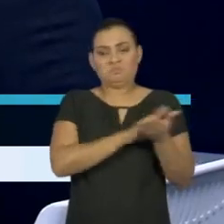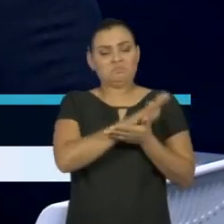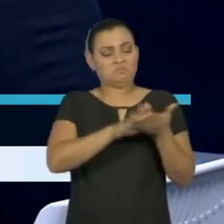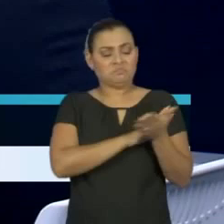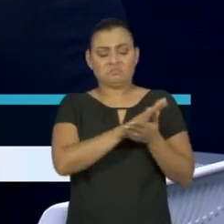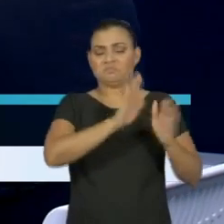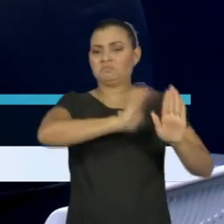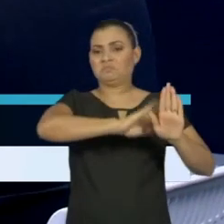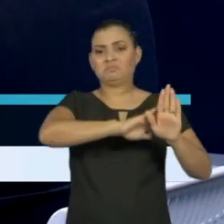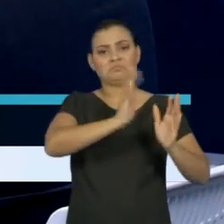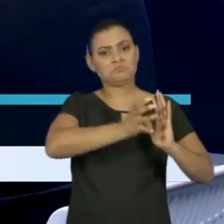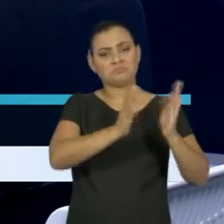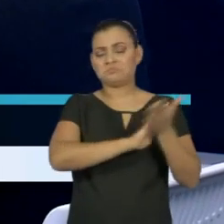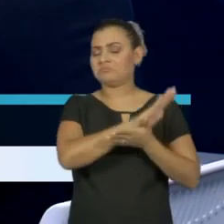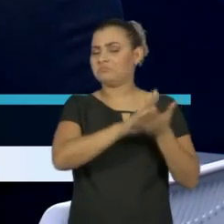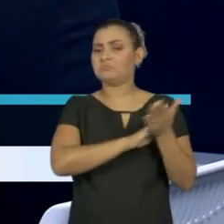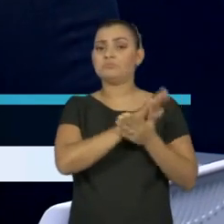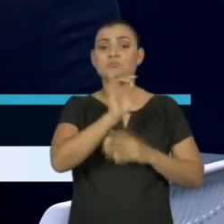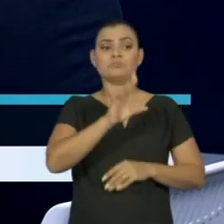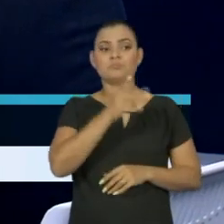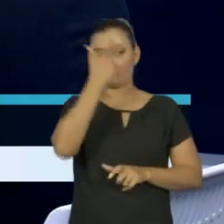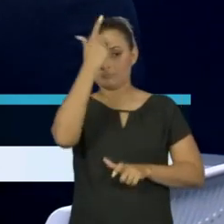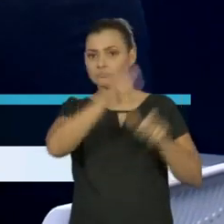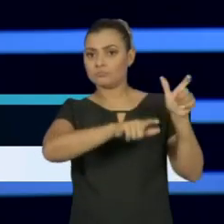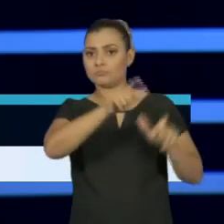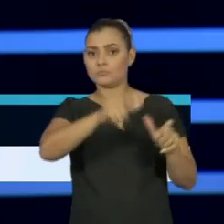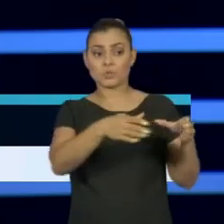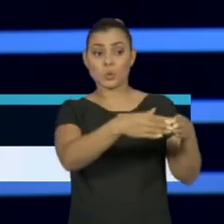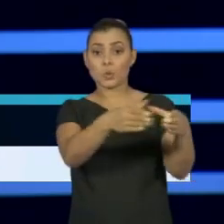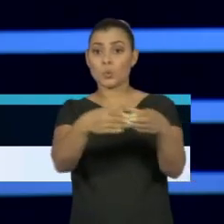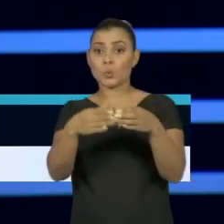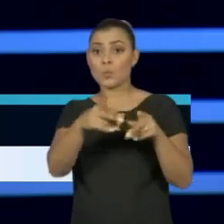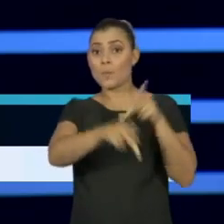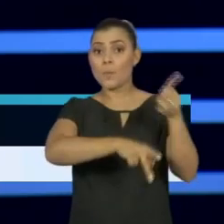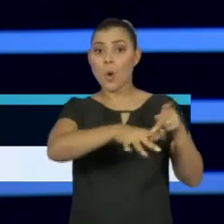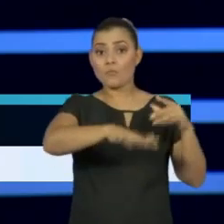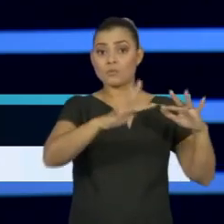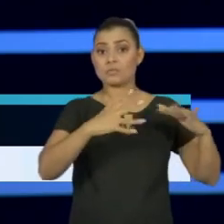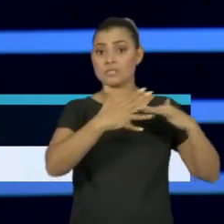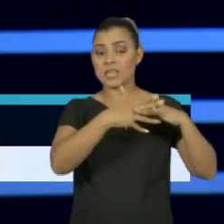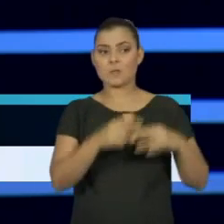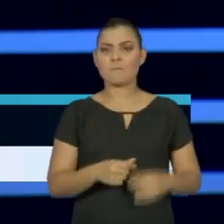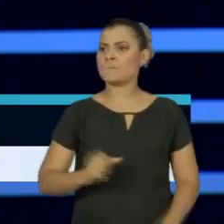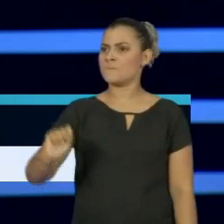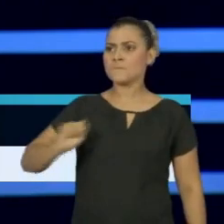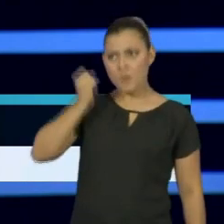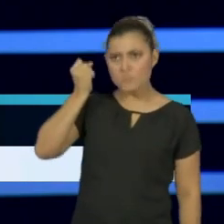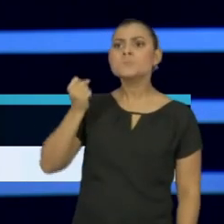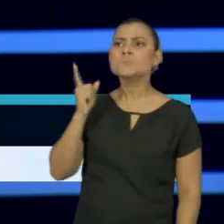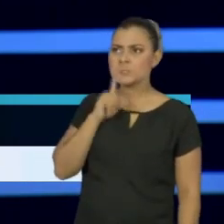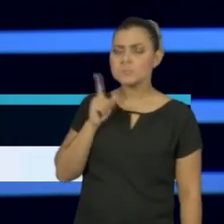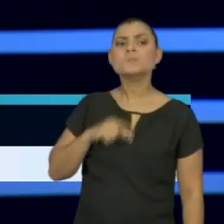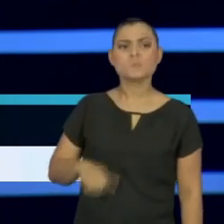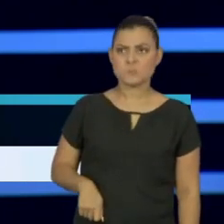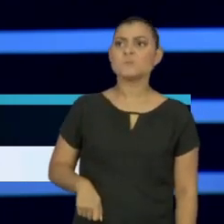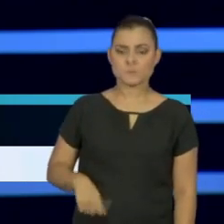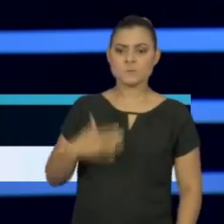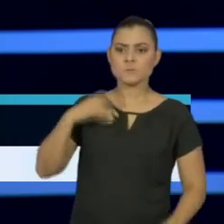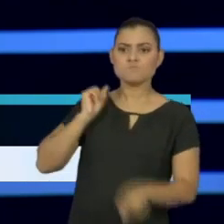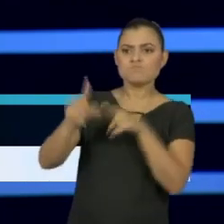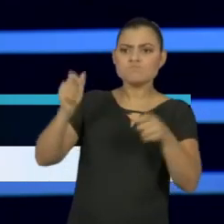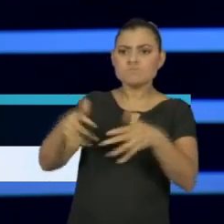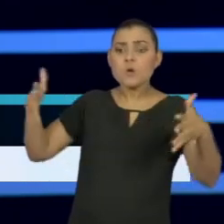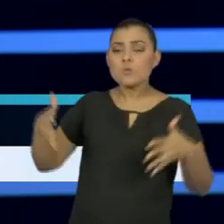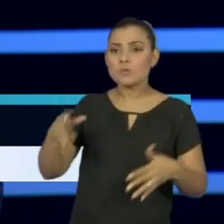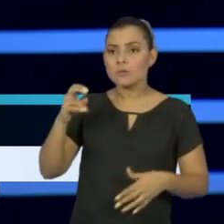partido político. Pode ser apenas pessoas, cidadãos ou grupos armados locais que estejam extremamente irritados com o que aconteceu, vendo as imagens